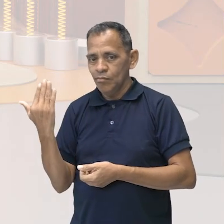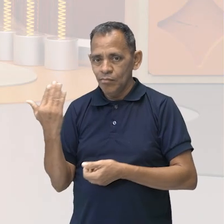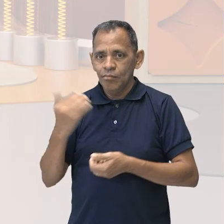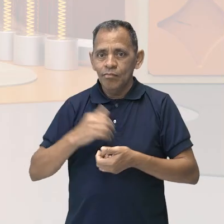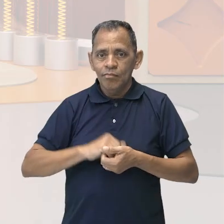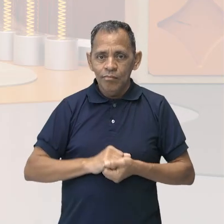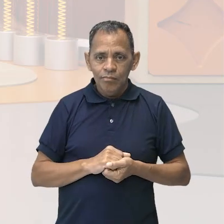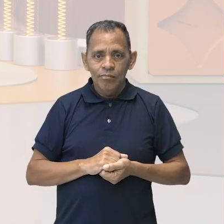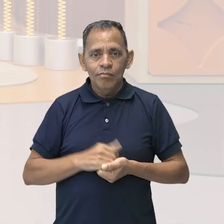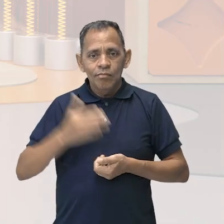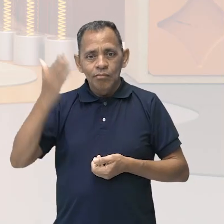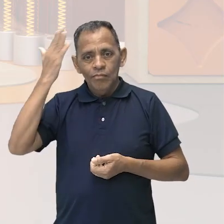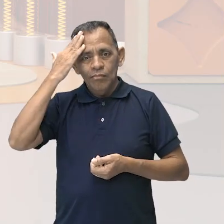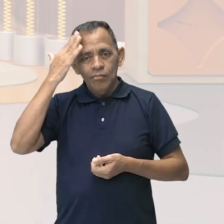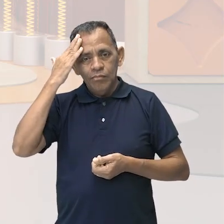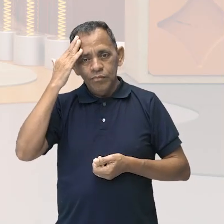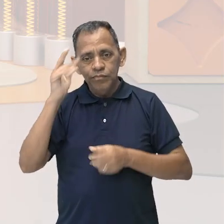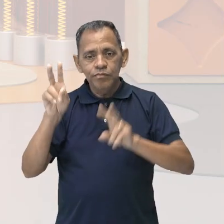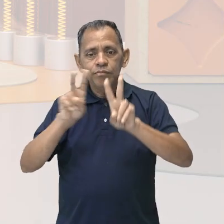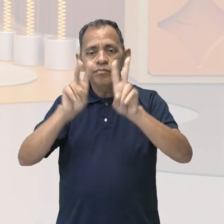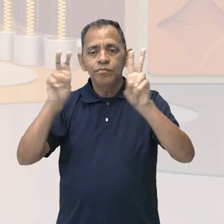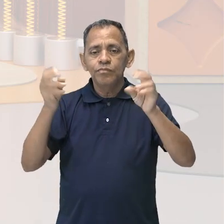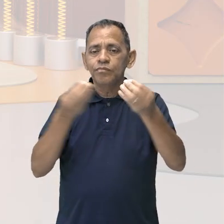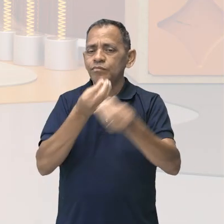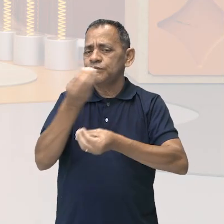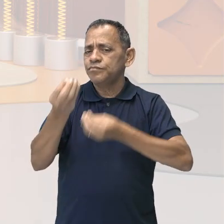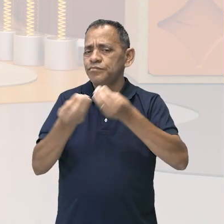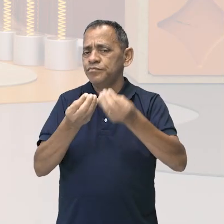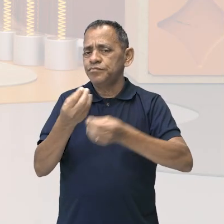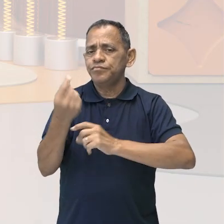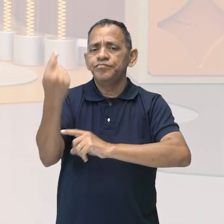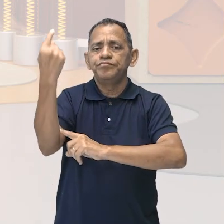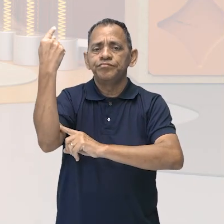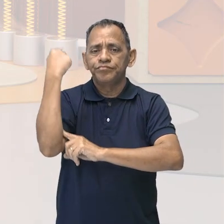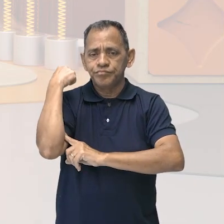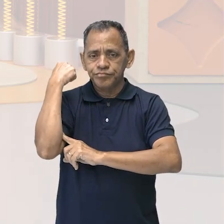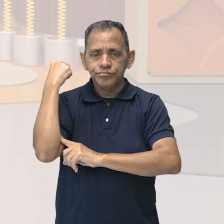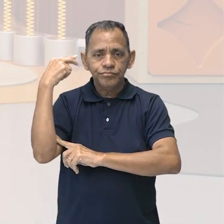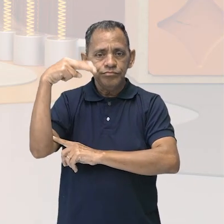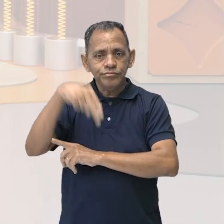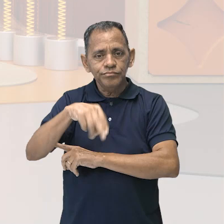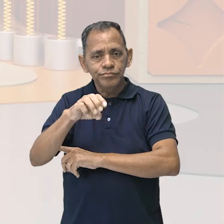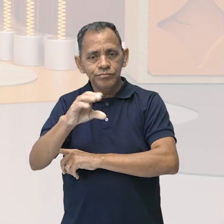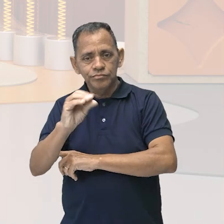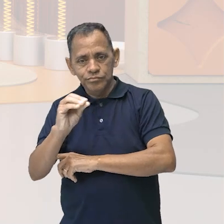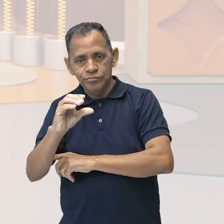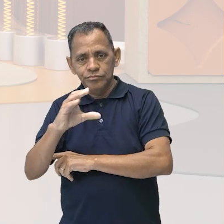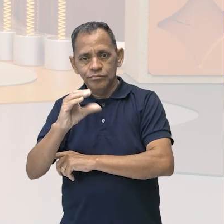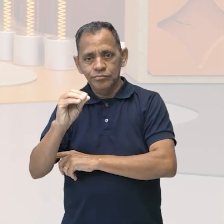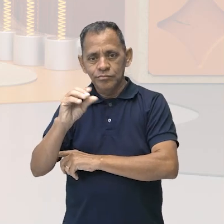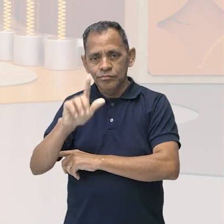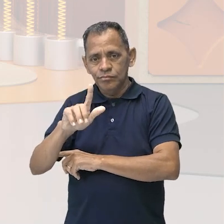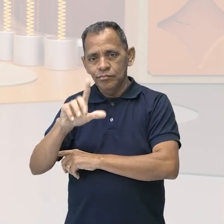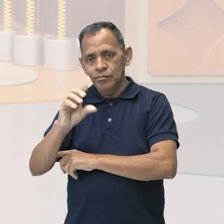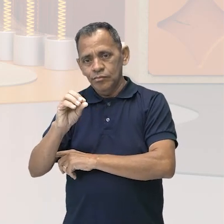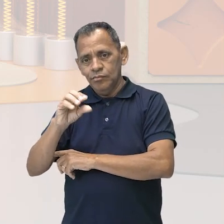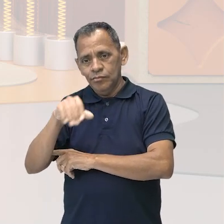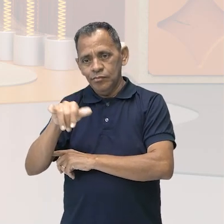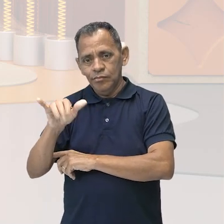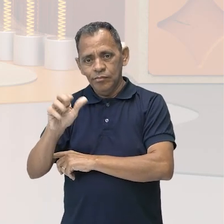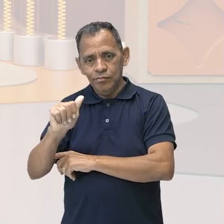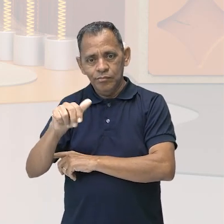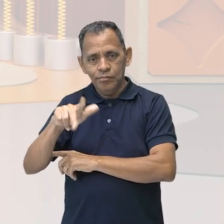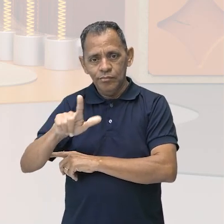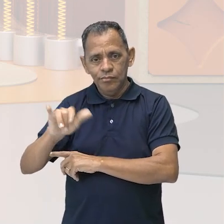um pouco sobre essa questão de como foi esse neocolonialismo dentro do continente africano, quais foram